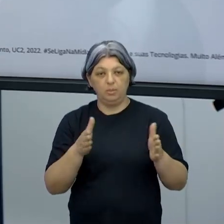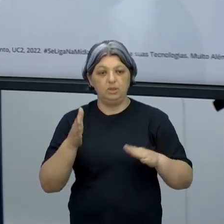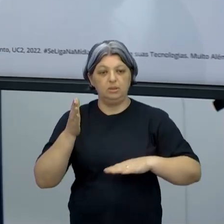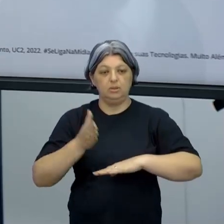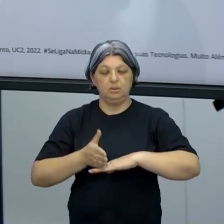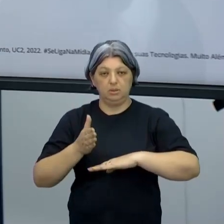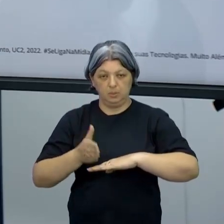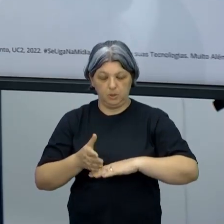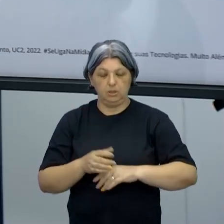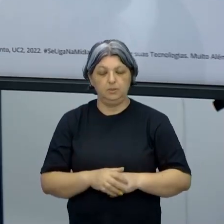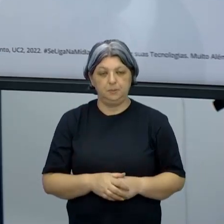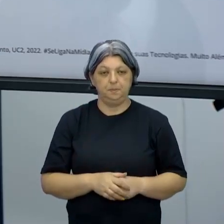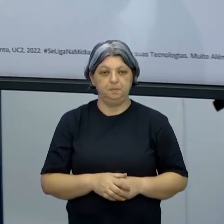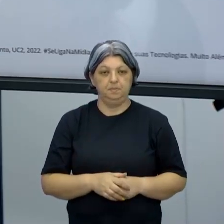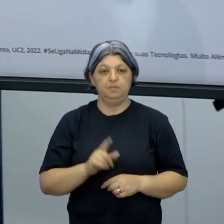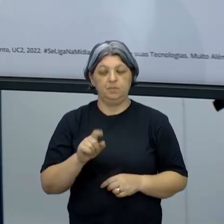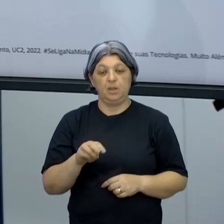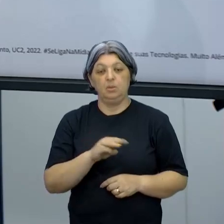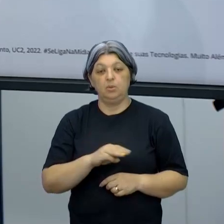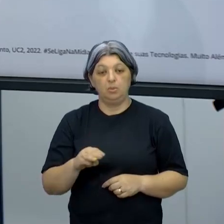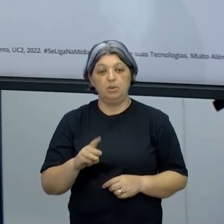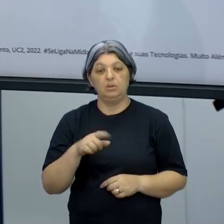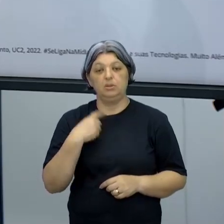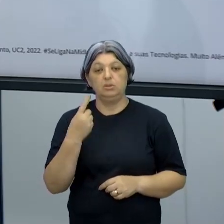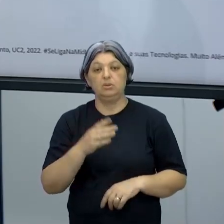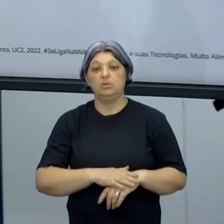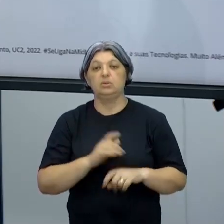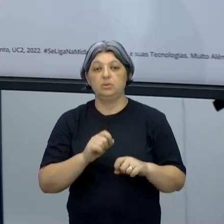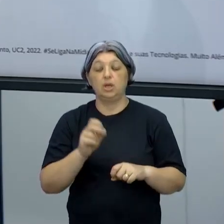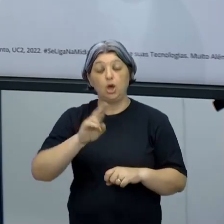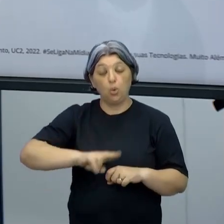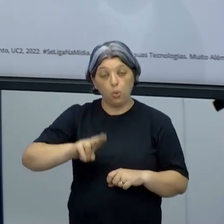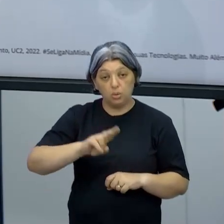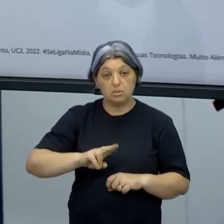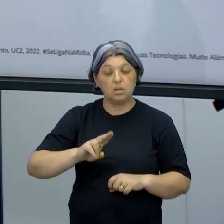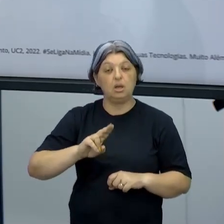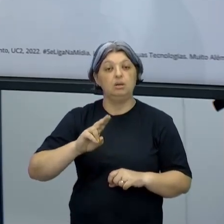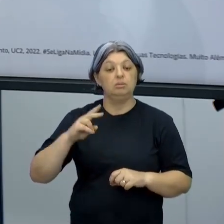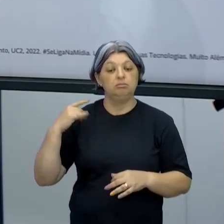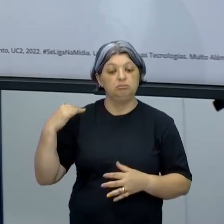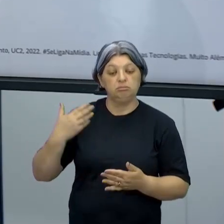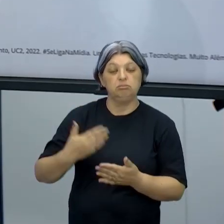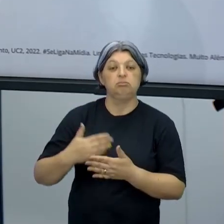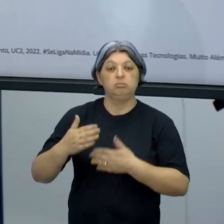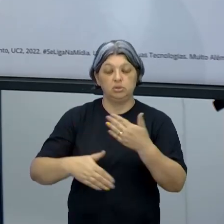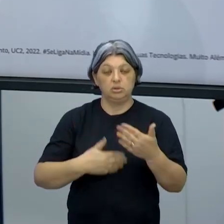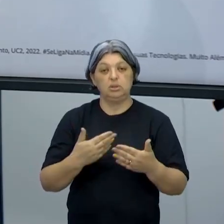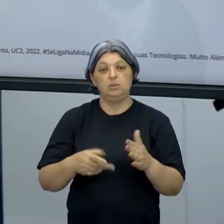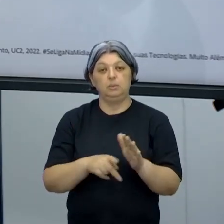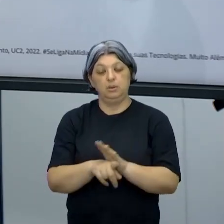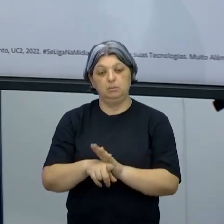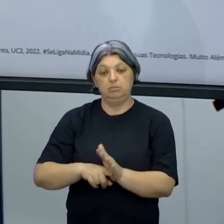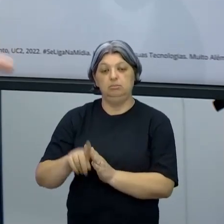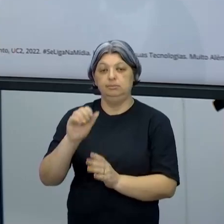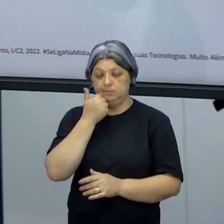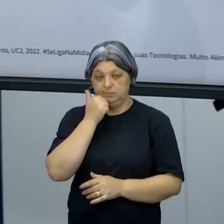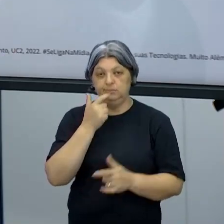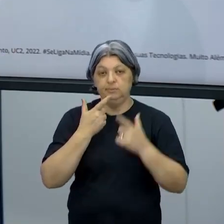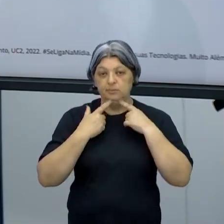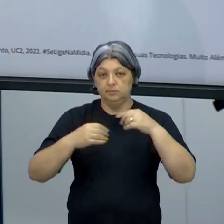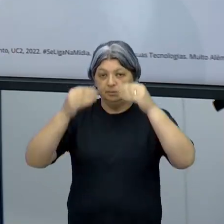contemporaneidade. Então, é um momento realmente de a gente aplicar todo esse processo de investigação científico através das